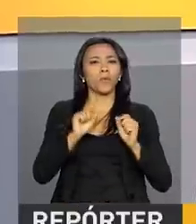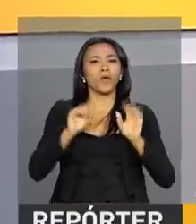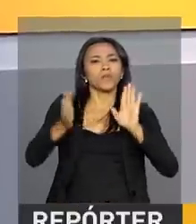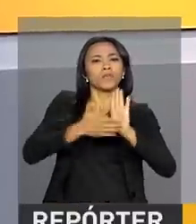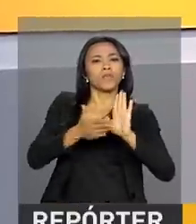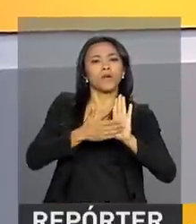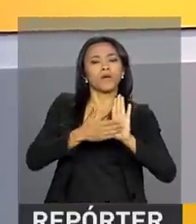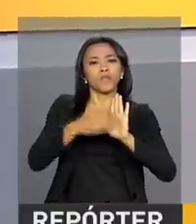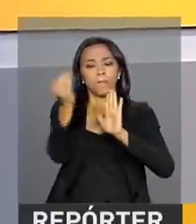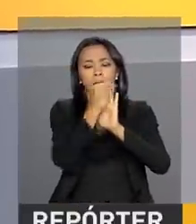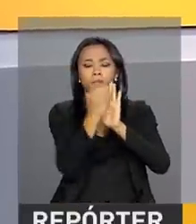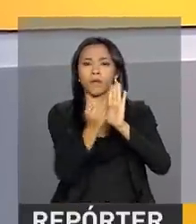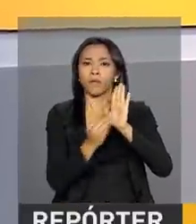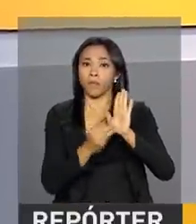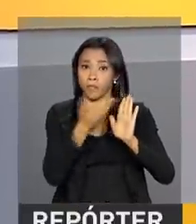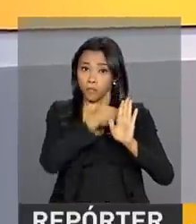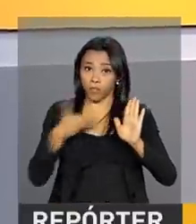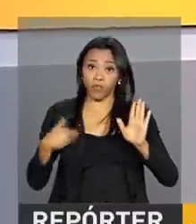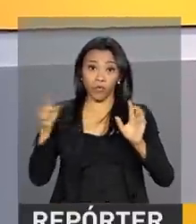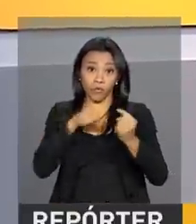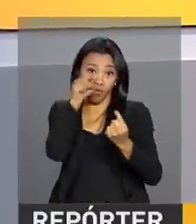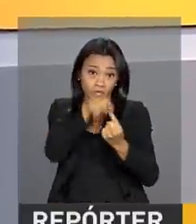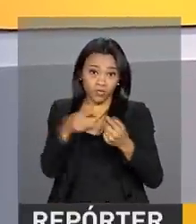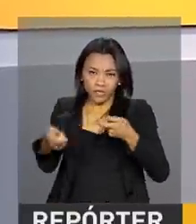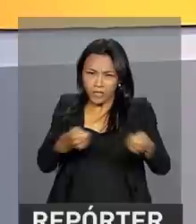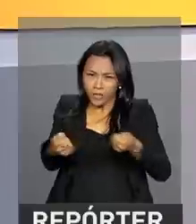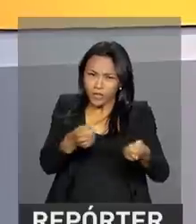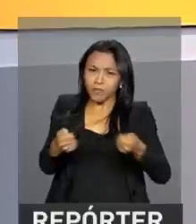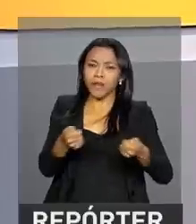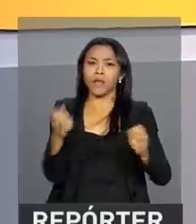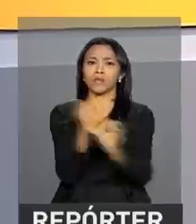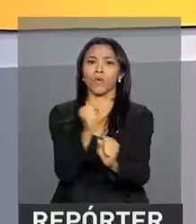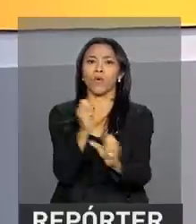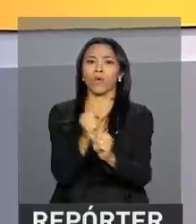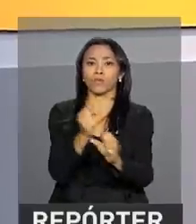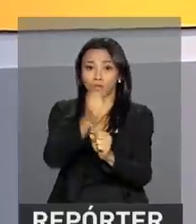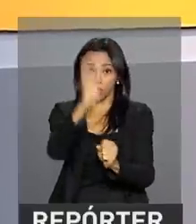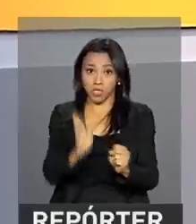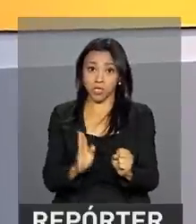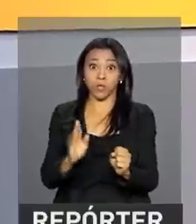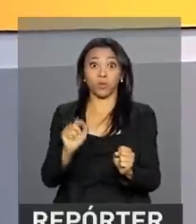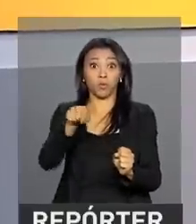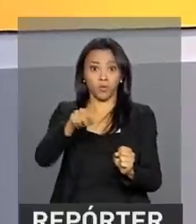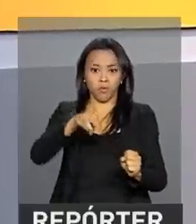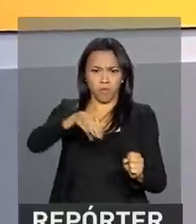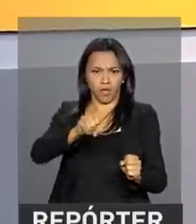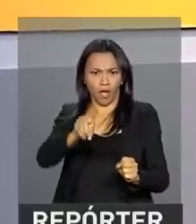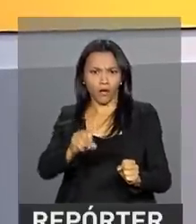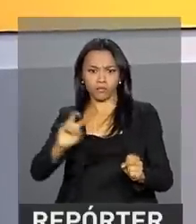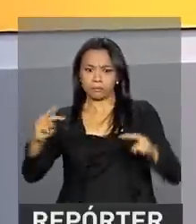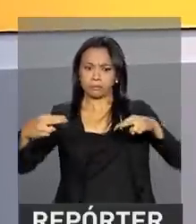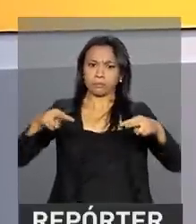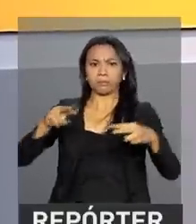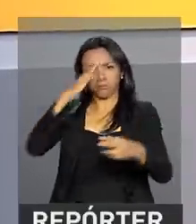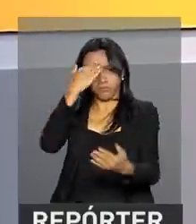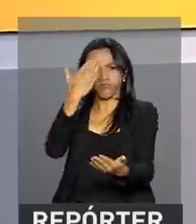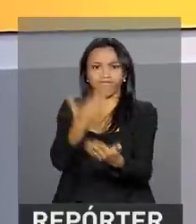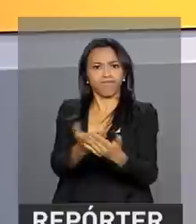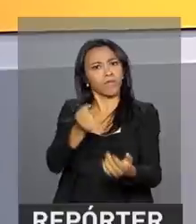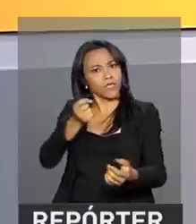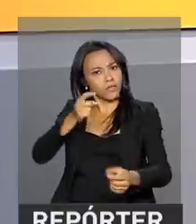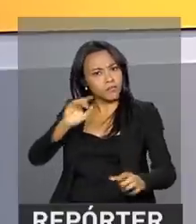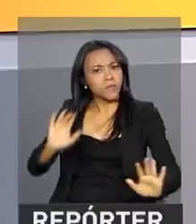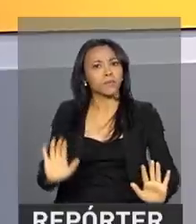medidas tomadas pelo governo para equilibrar as contas no brasil aumentam a confiança do mercado incentivar o progresso